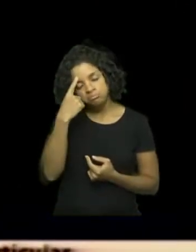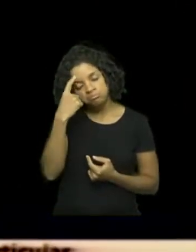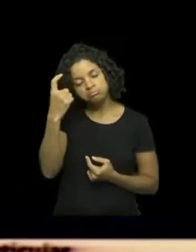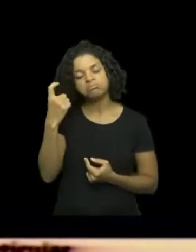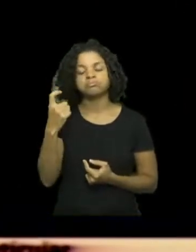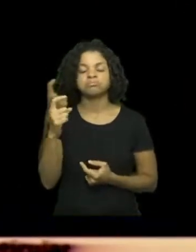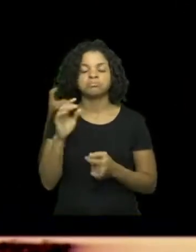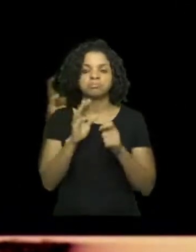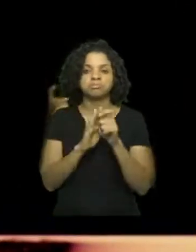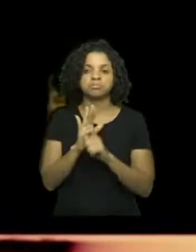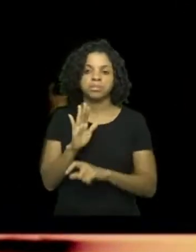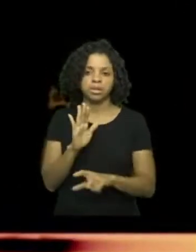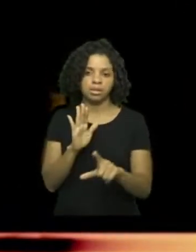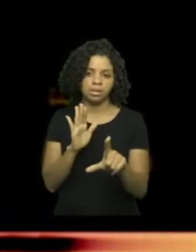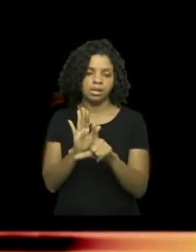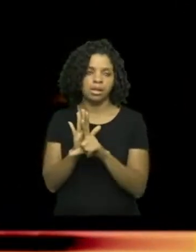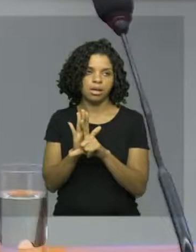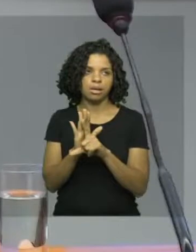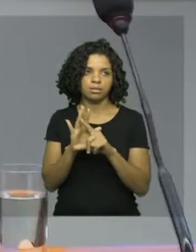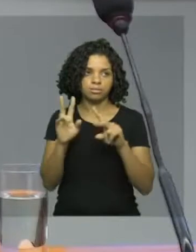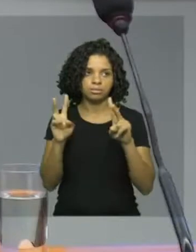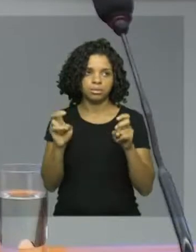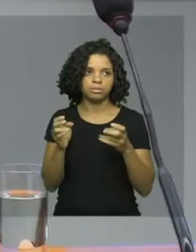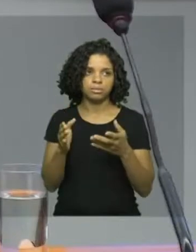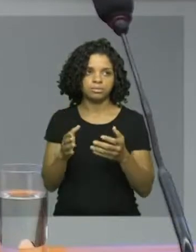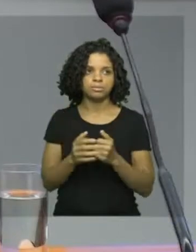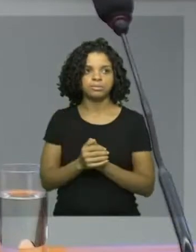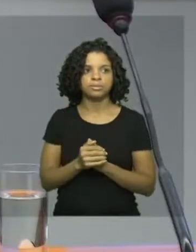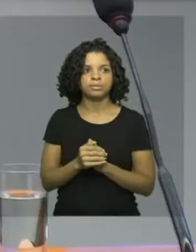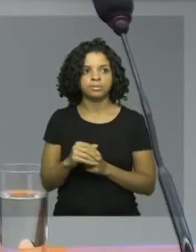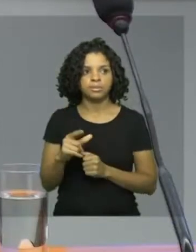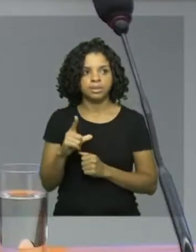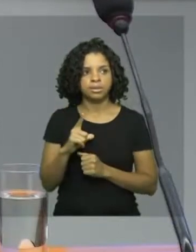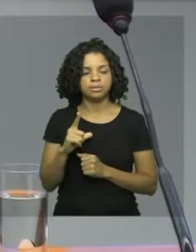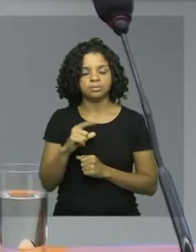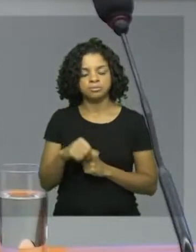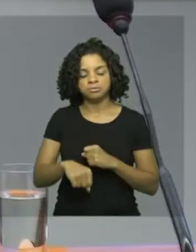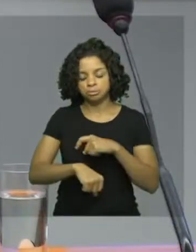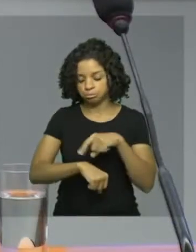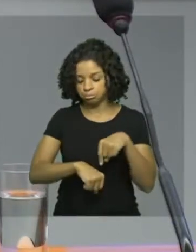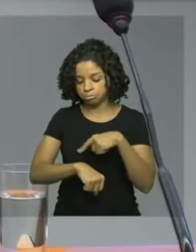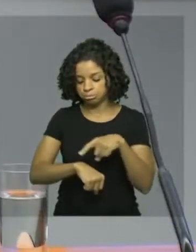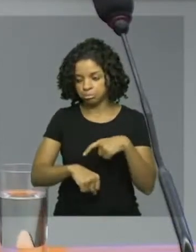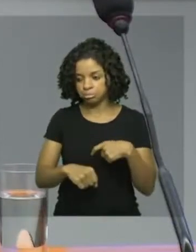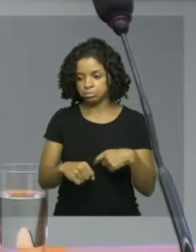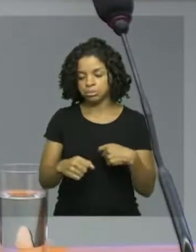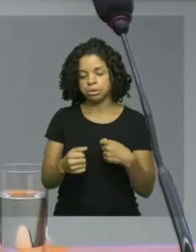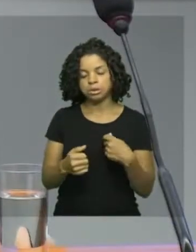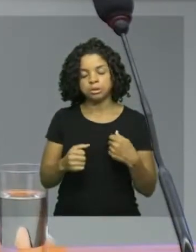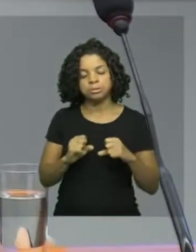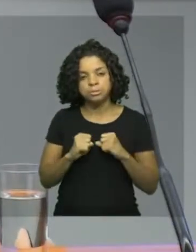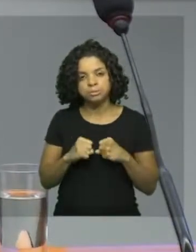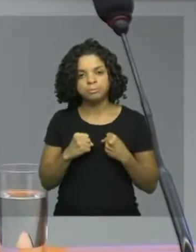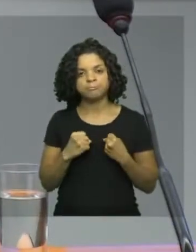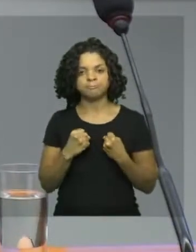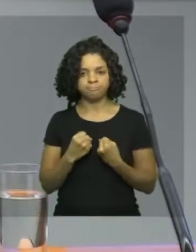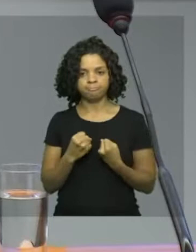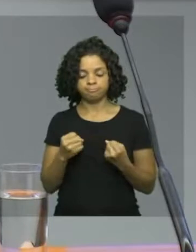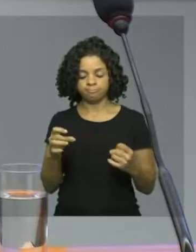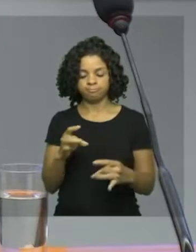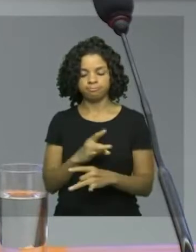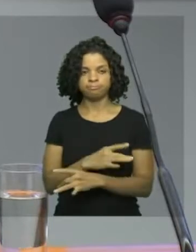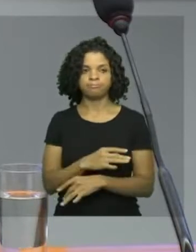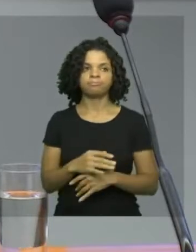4.817/19, e foram longas horas de trabalho para que esse PL pudesse ser entregue às mãos do deputado Roberto de